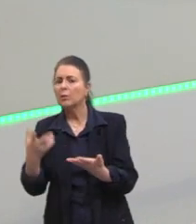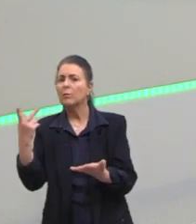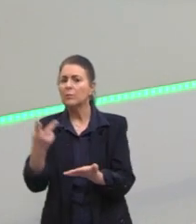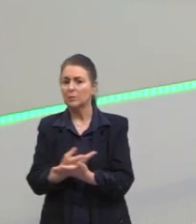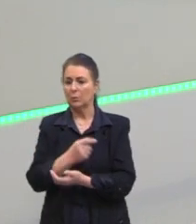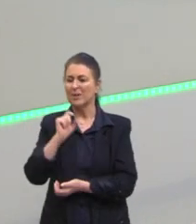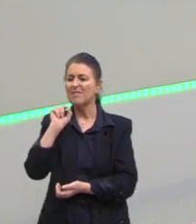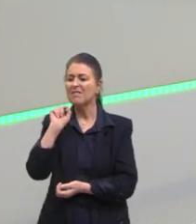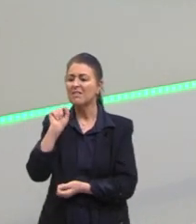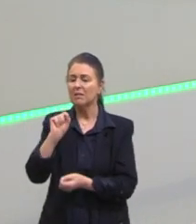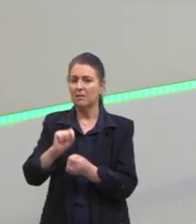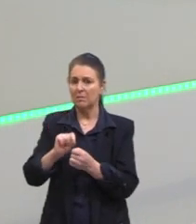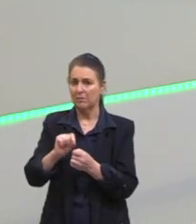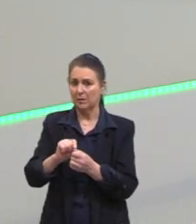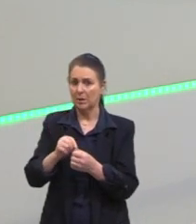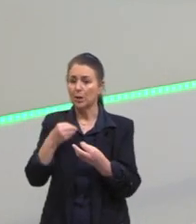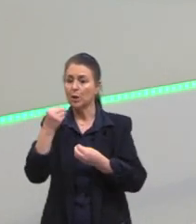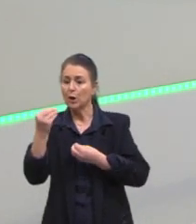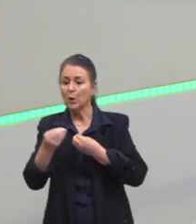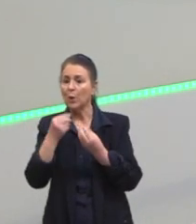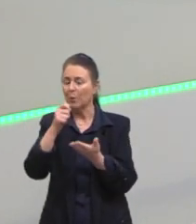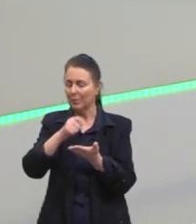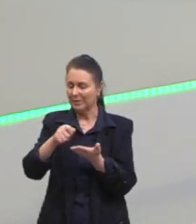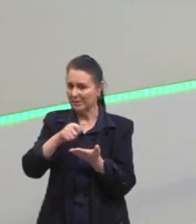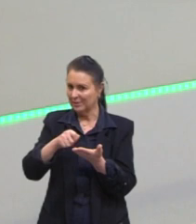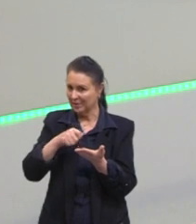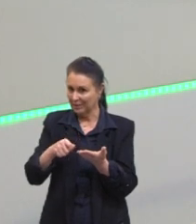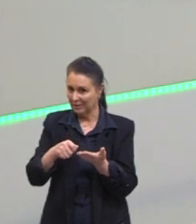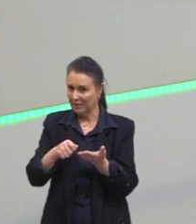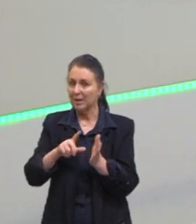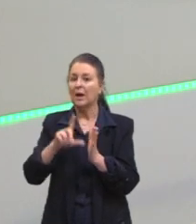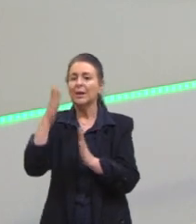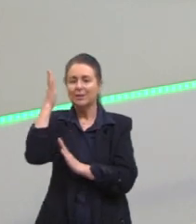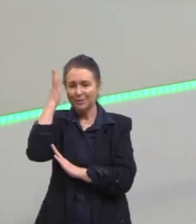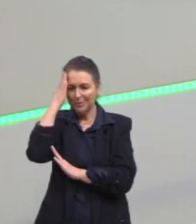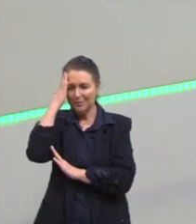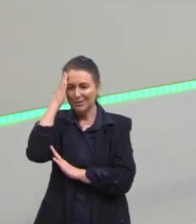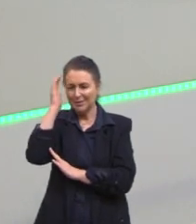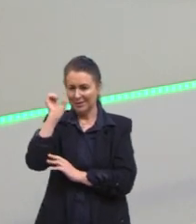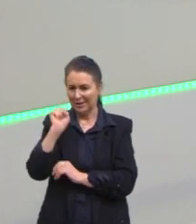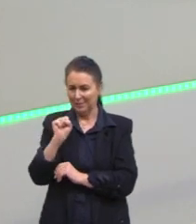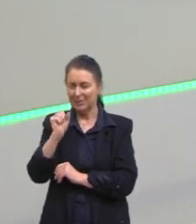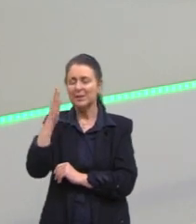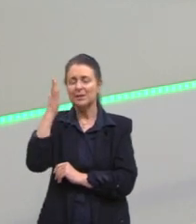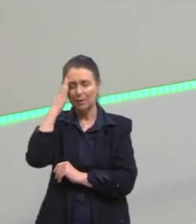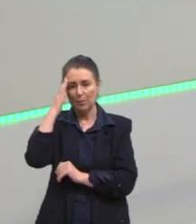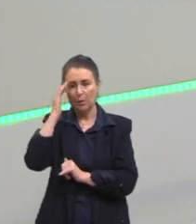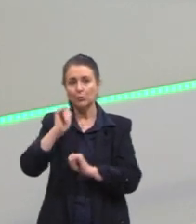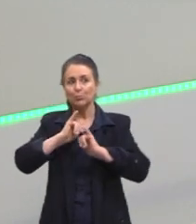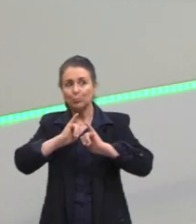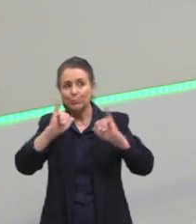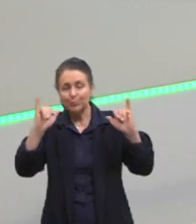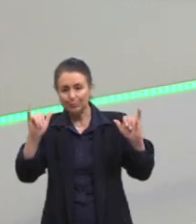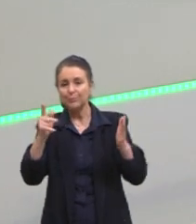quem escreveu e vê como ela está escrita. Para daí saber se tu pode passar essa informação